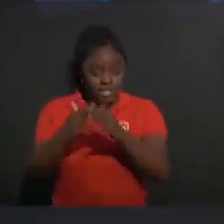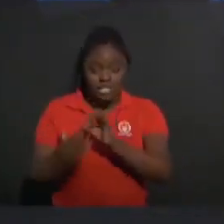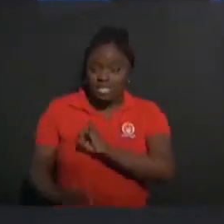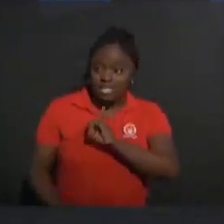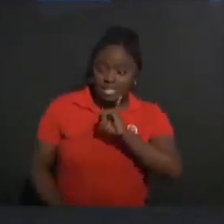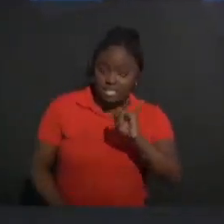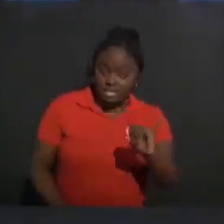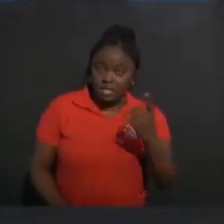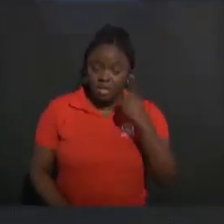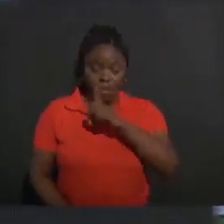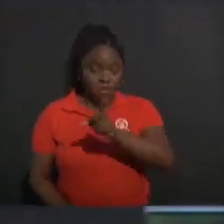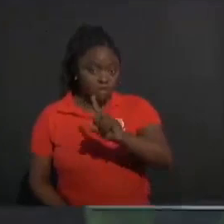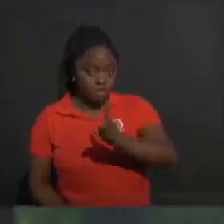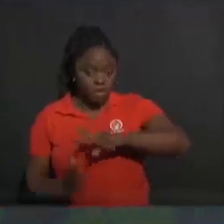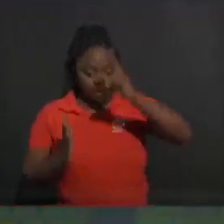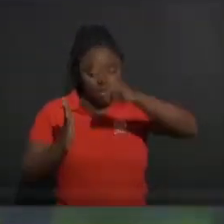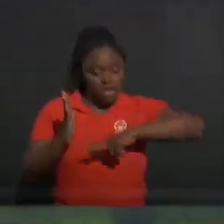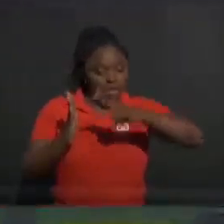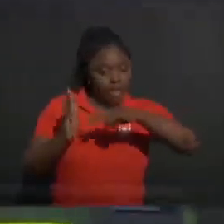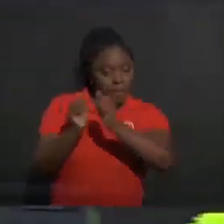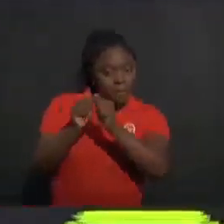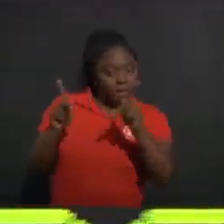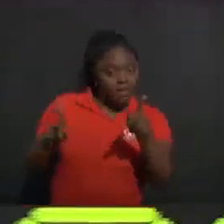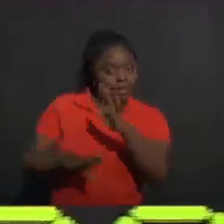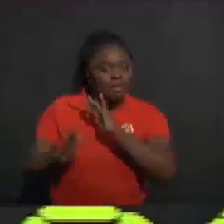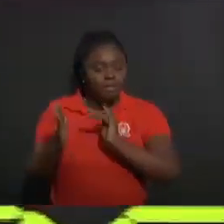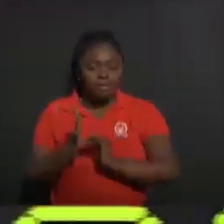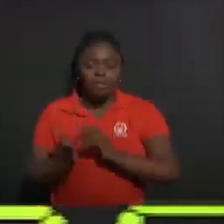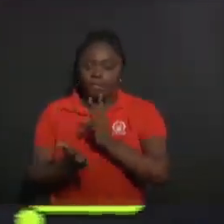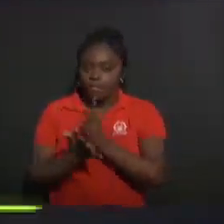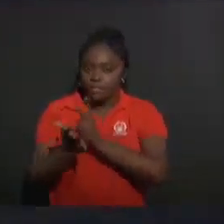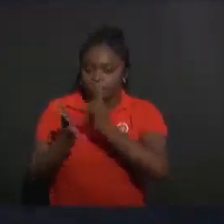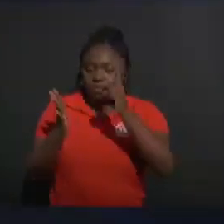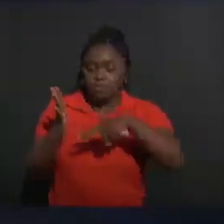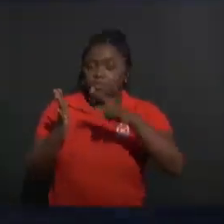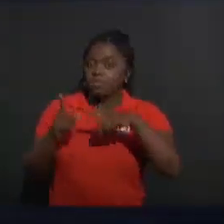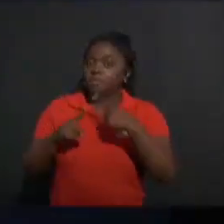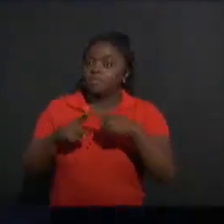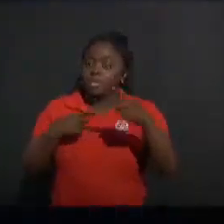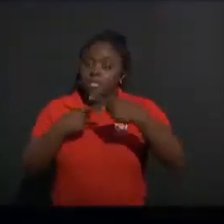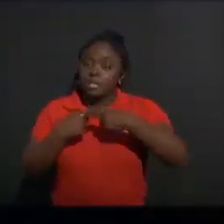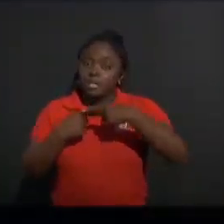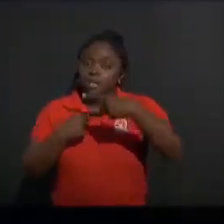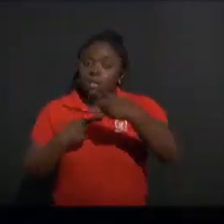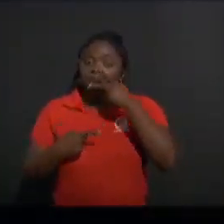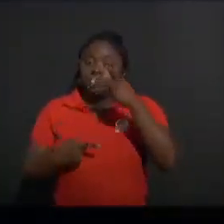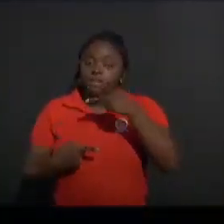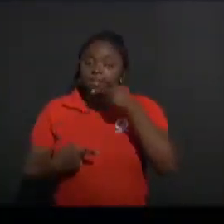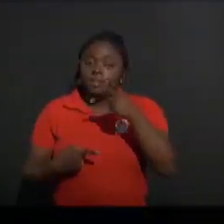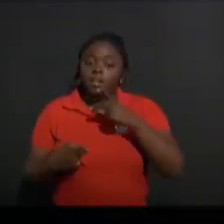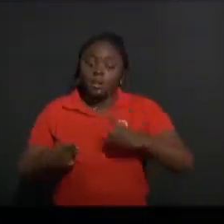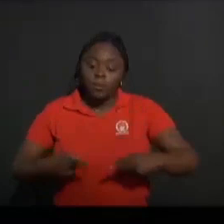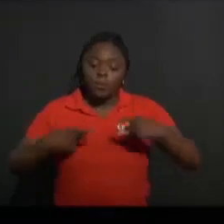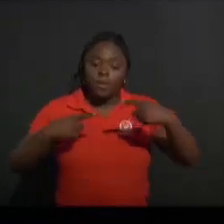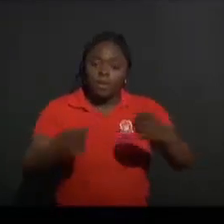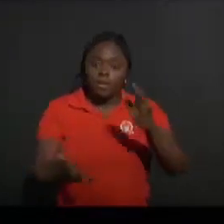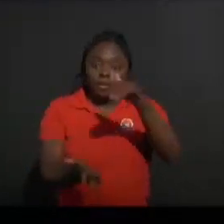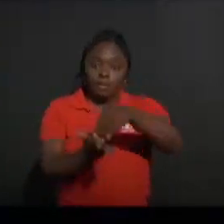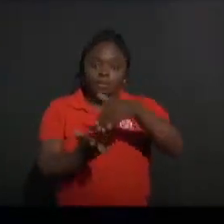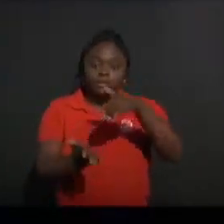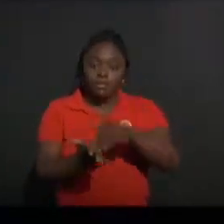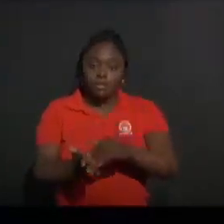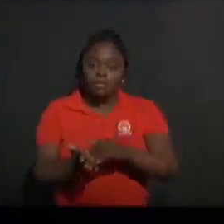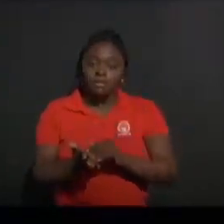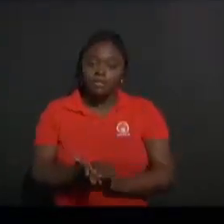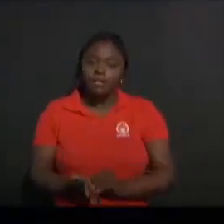ainda não conseguiu concluir sua leitura do livro, leia, porque semana que vem a gente vai falar do Armagedom, da guerra final, que vai